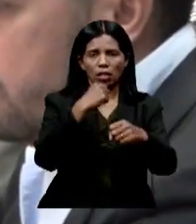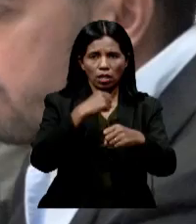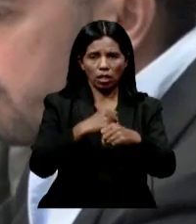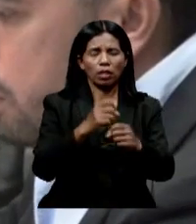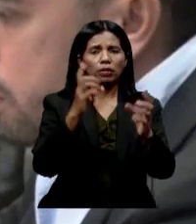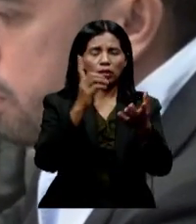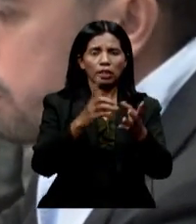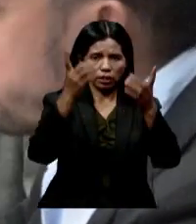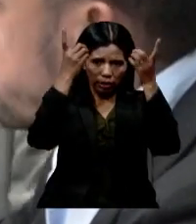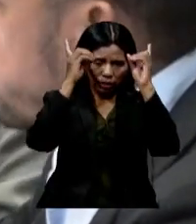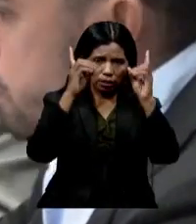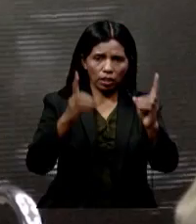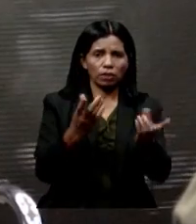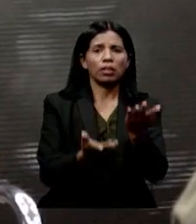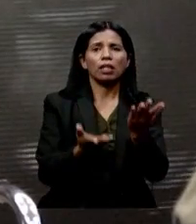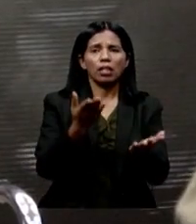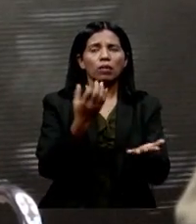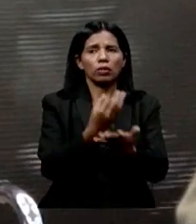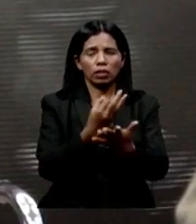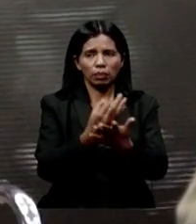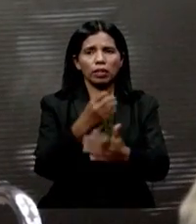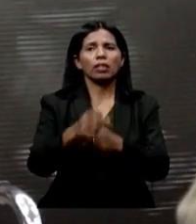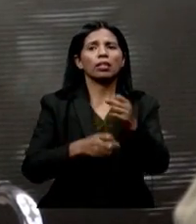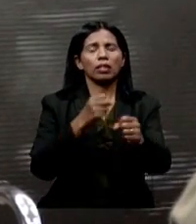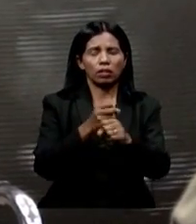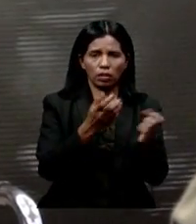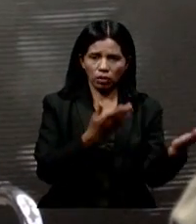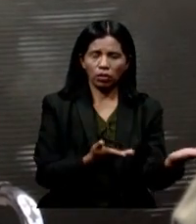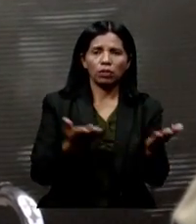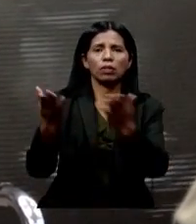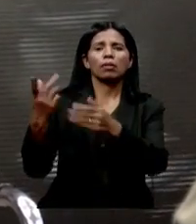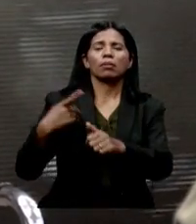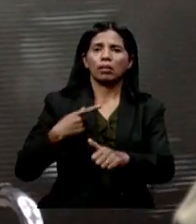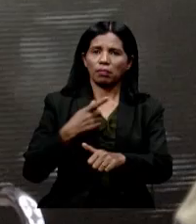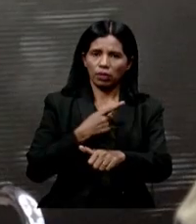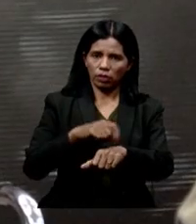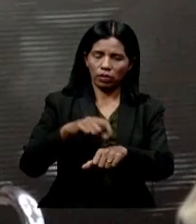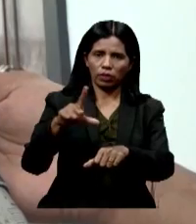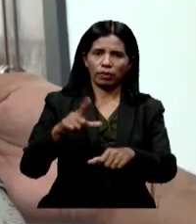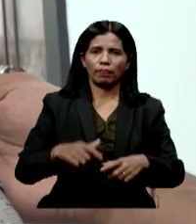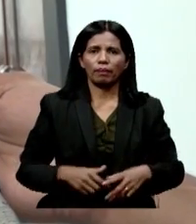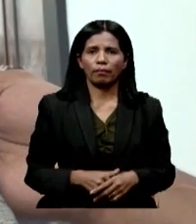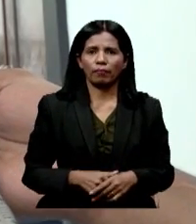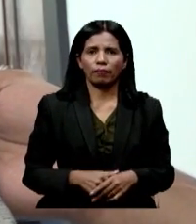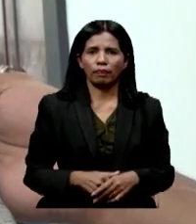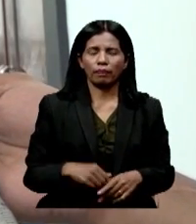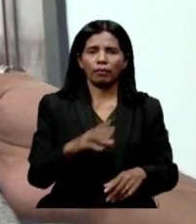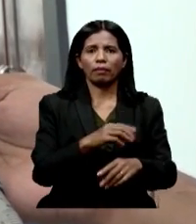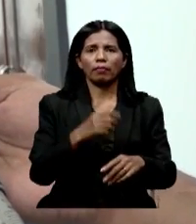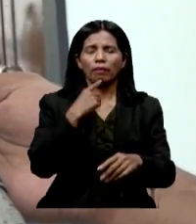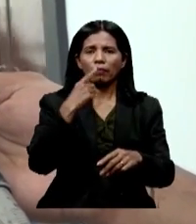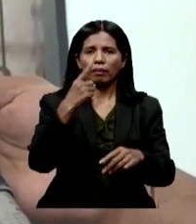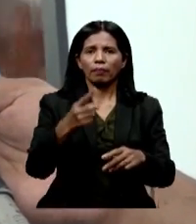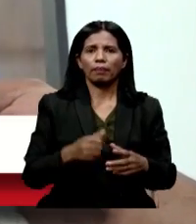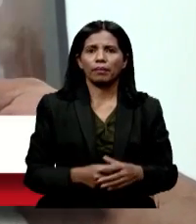teto orçamento retificativo, batina né, molo submete para o Parlamento Nacional. O objetivo fundamental você